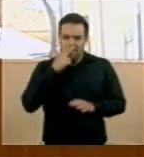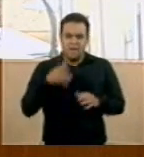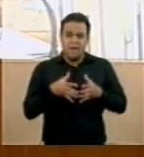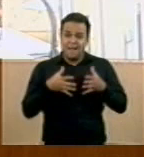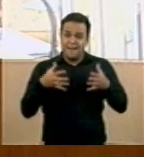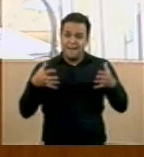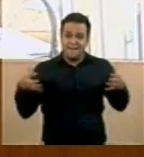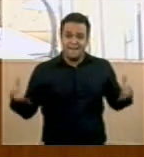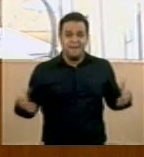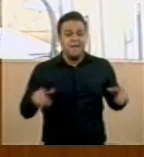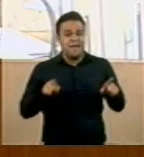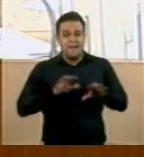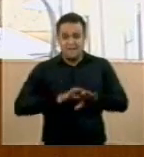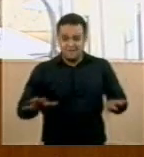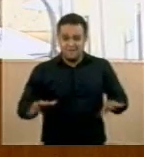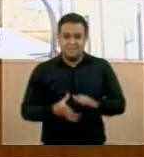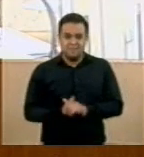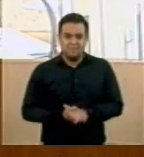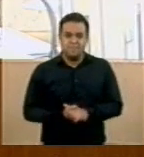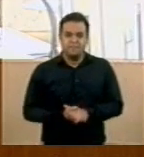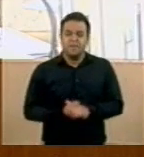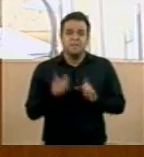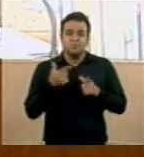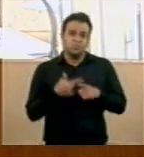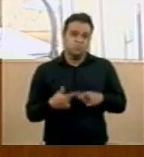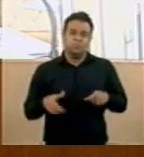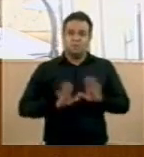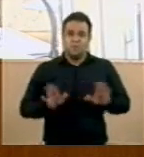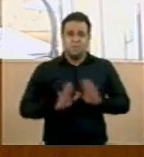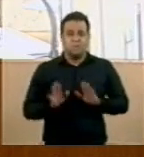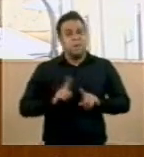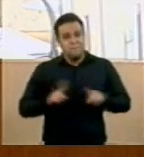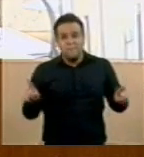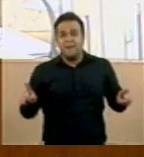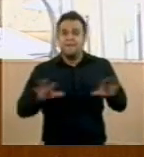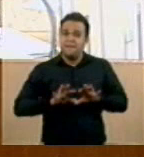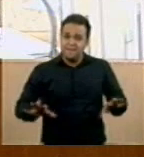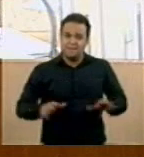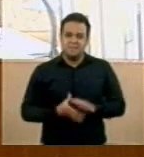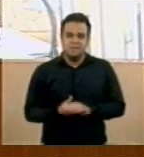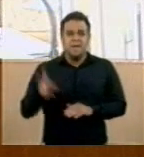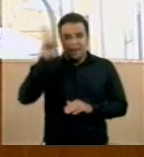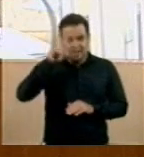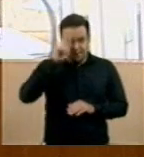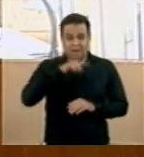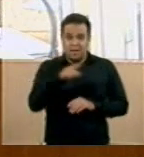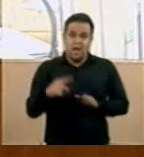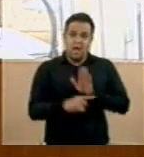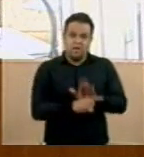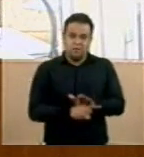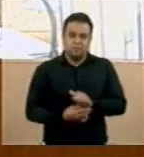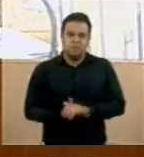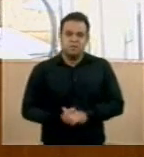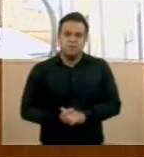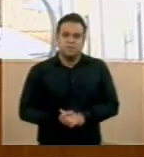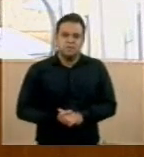É o ônus da presidência, que não é problema nenhum, e com as lembranças, Vossas Excelências ajudam muito. Mas eu